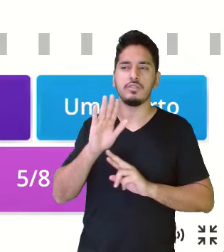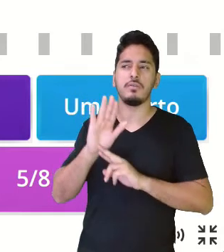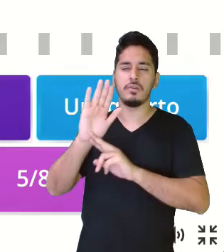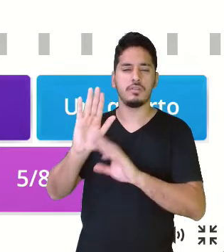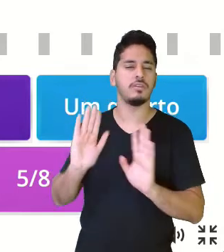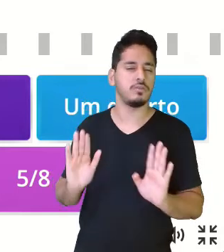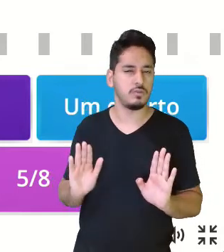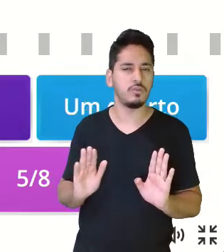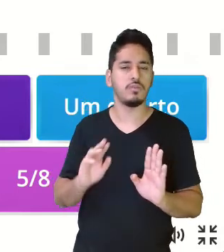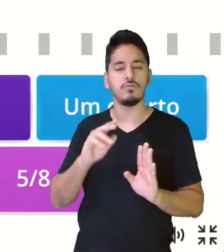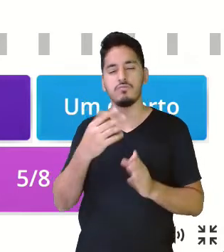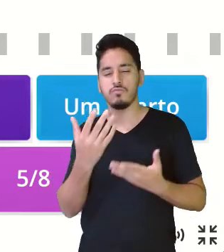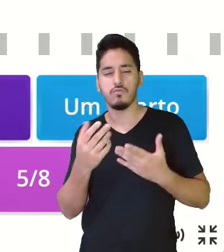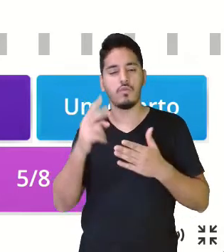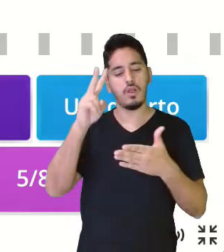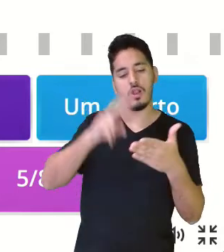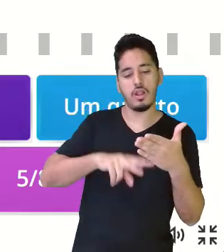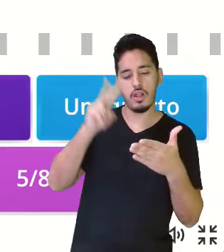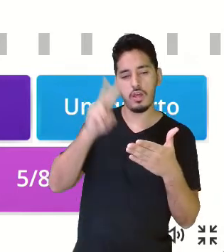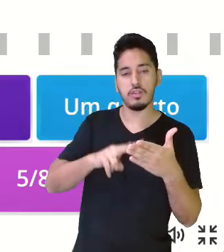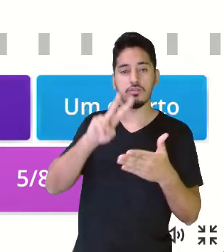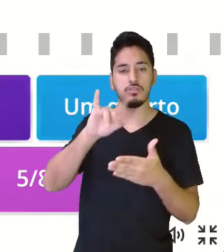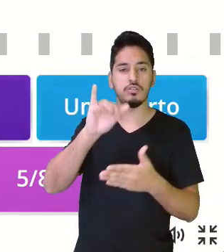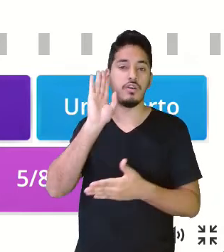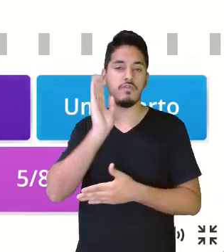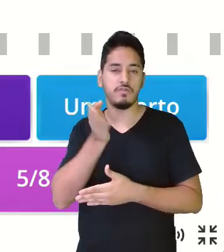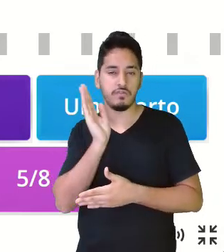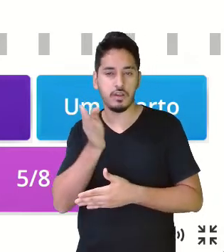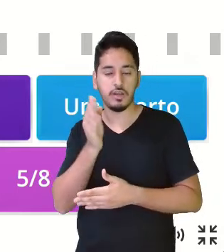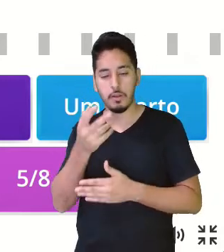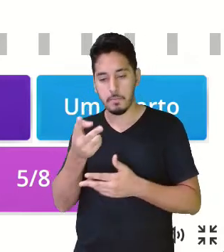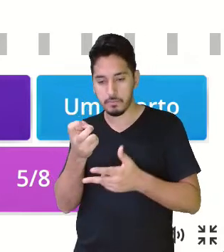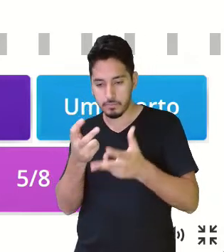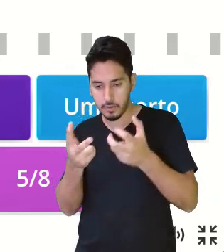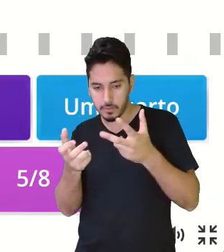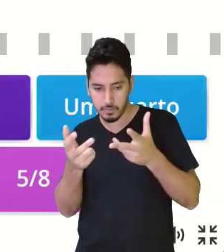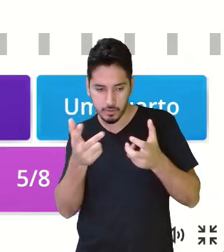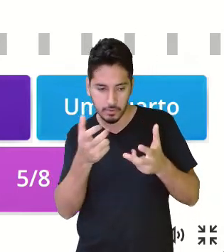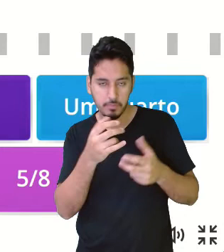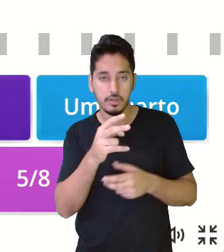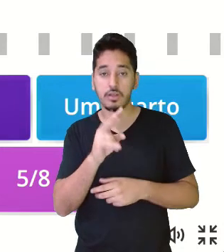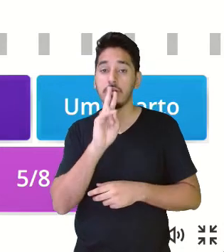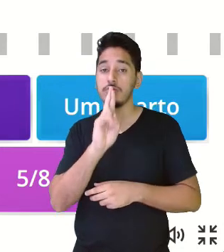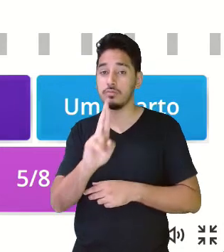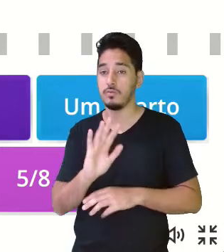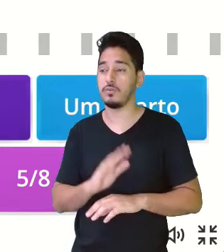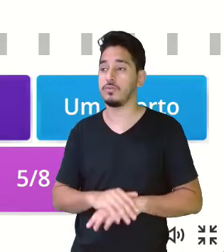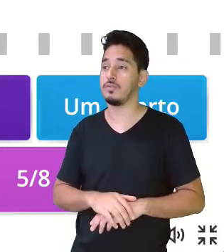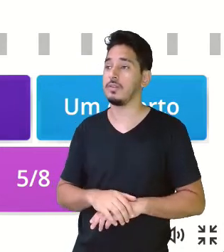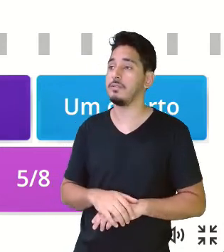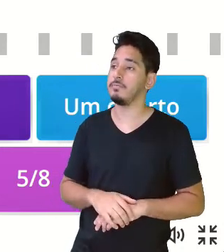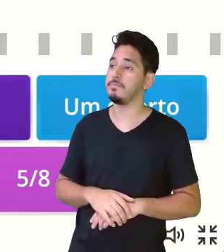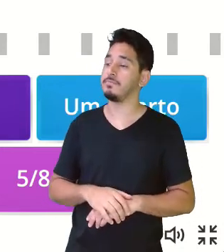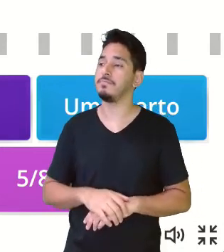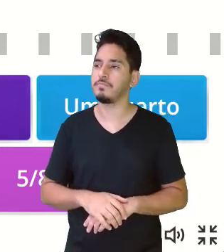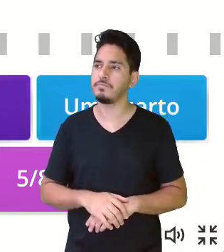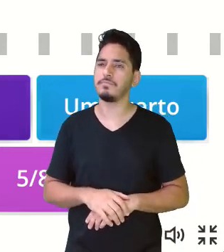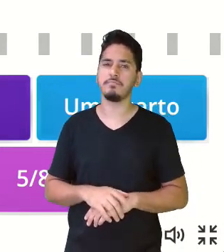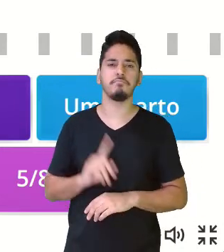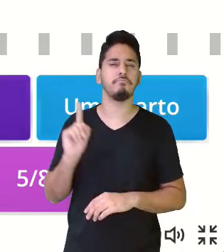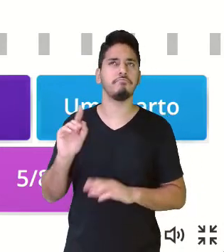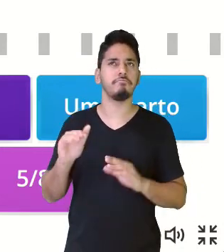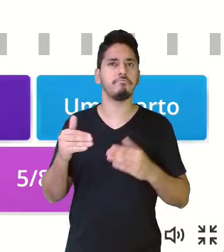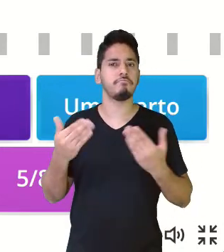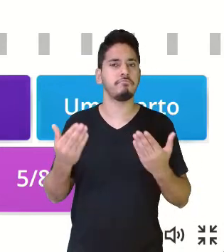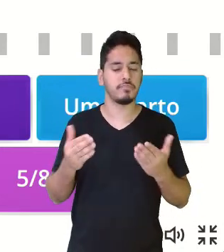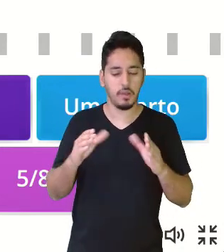representações, tá? Na medida que eu for lendo, a gente já vai identificando as respostas, tá bom? Que parte